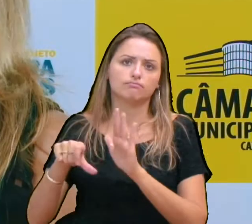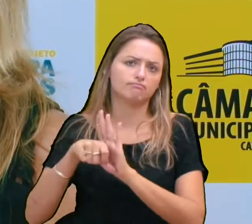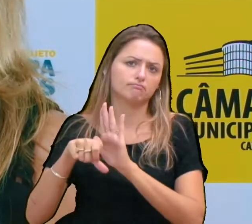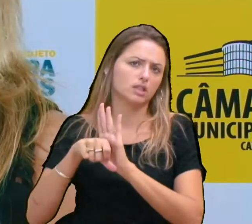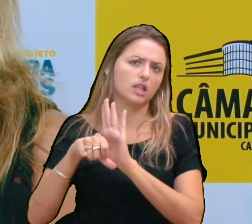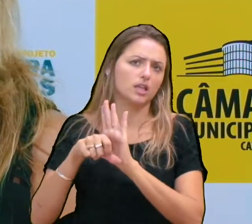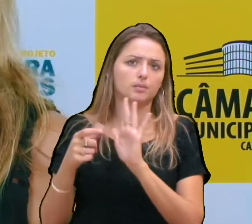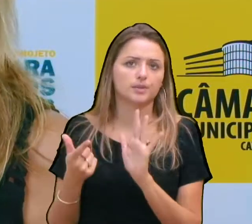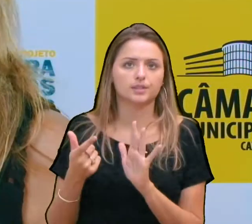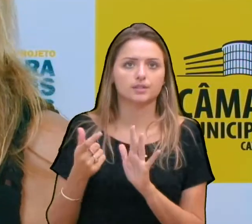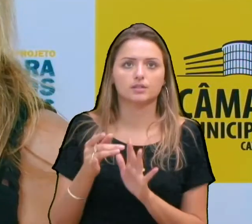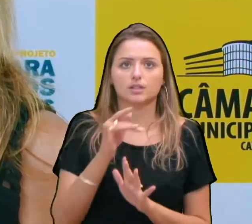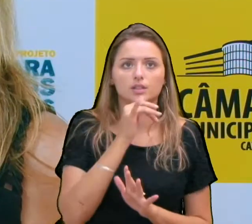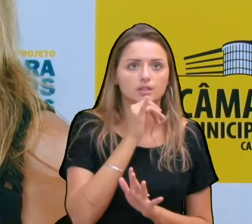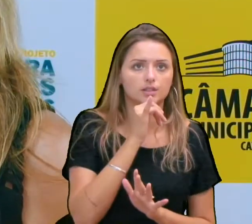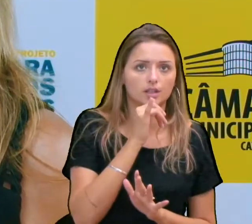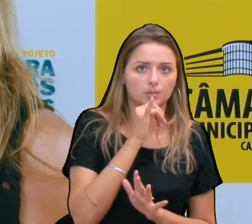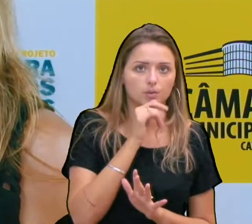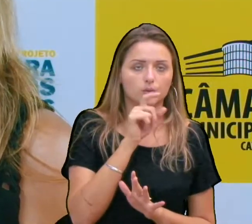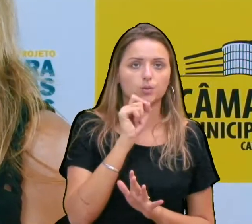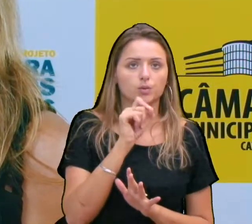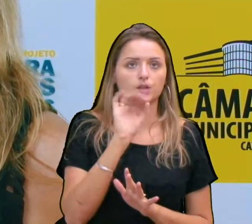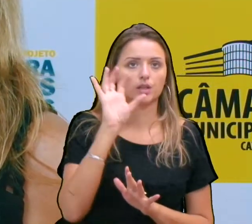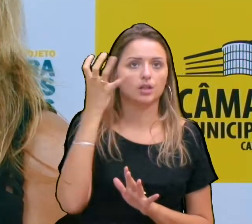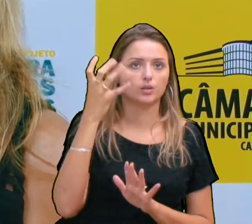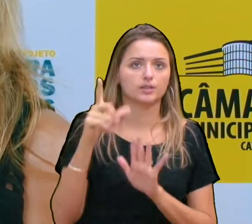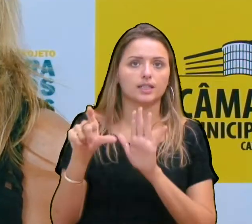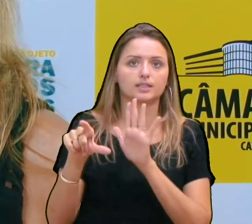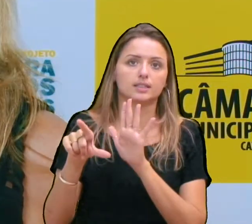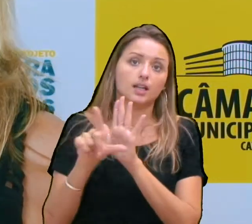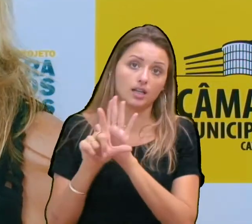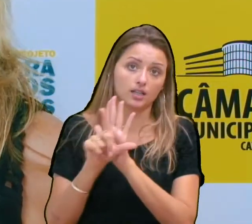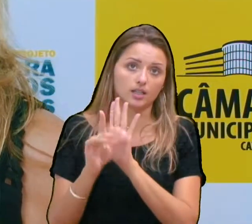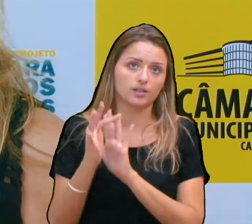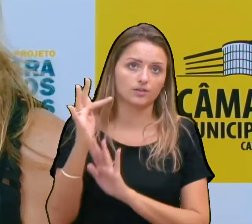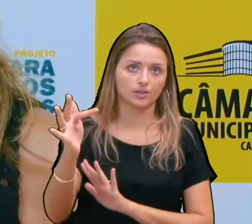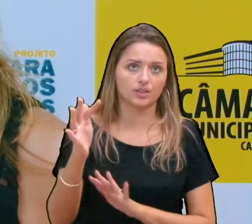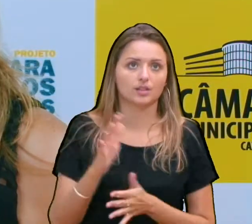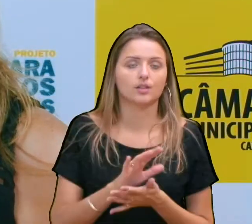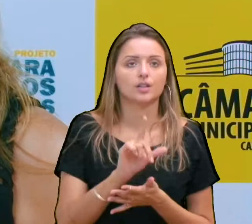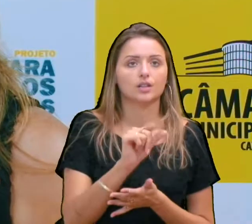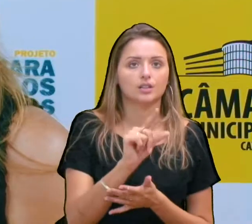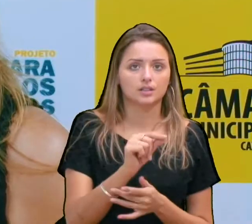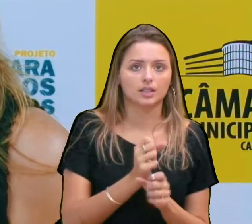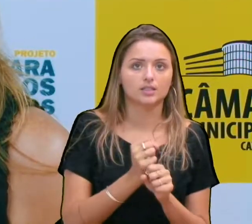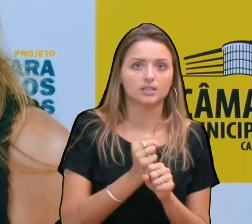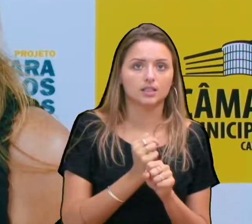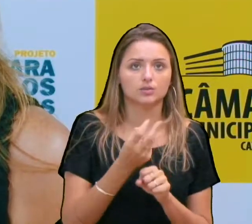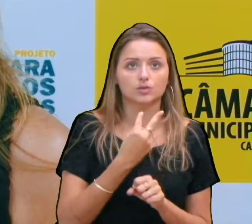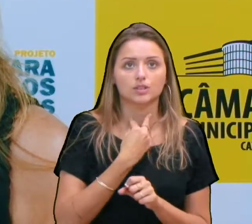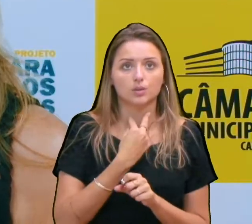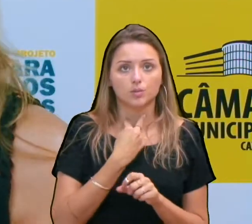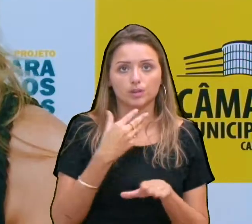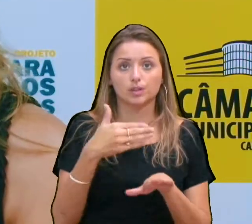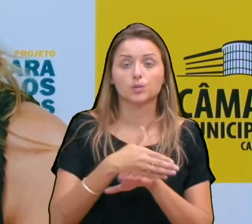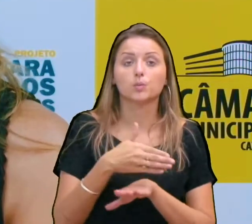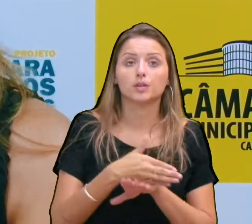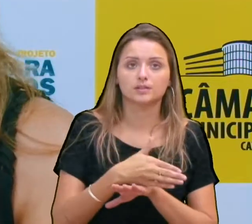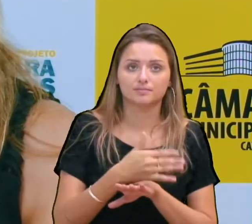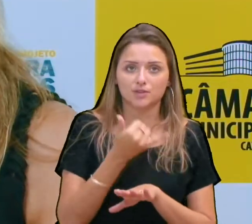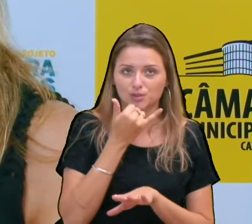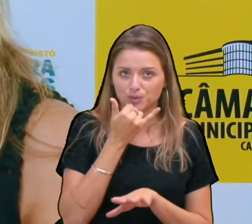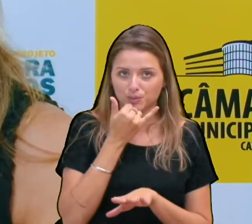né? Exemplo, então, do que prega a legislação federal. Então, ficariam 10 anos sem participar, quer